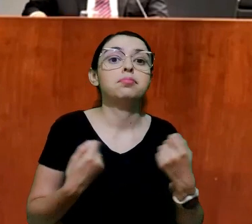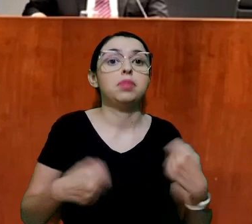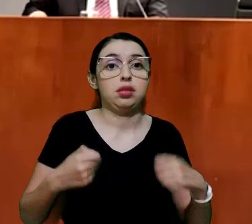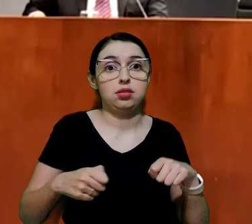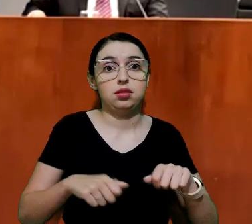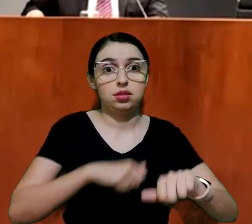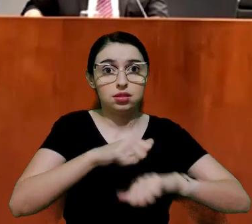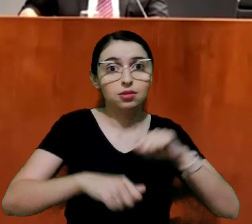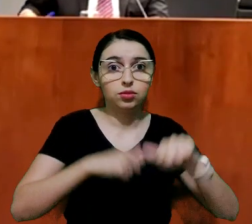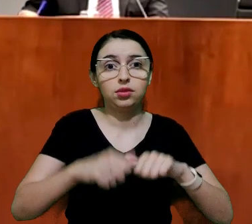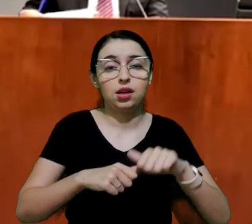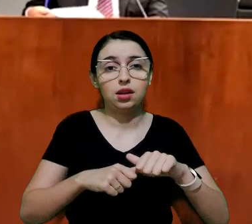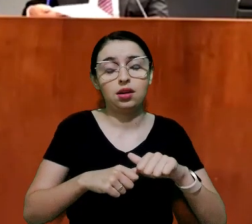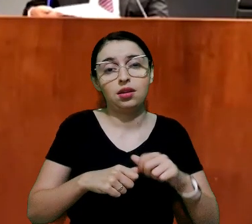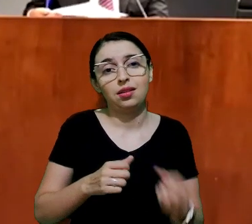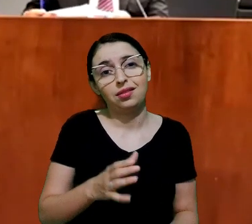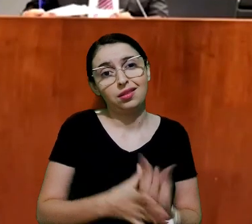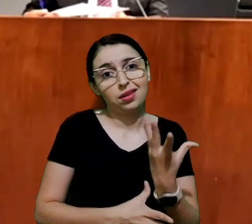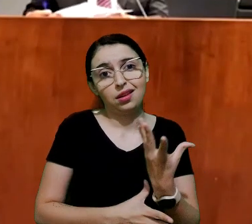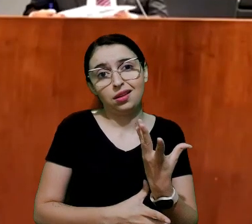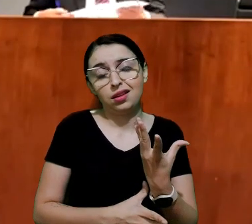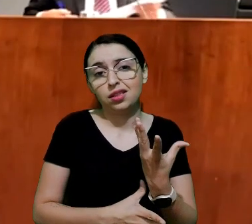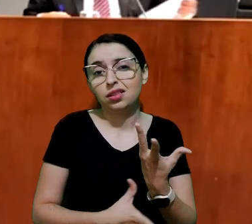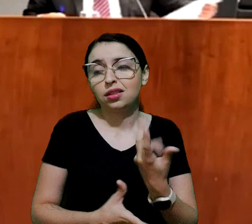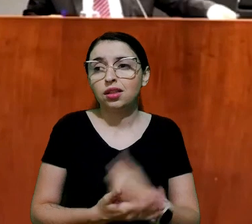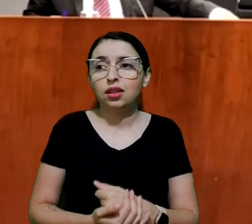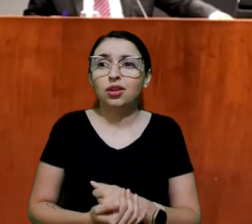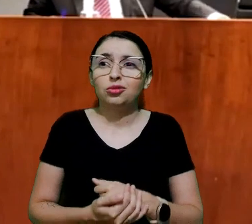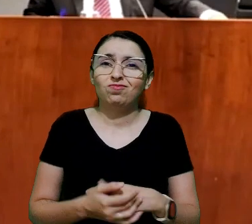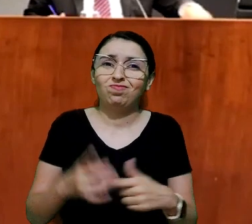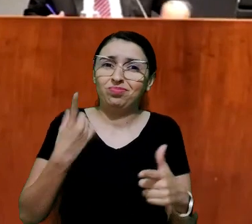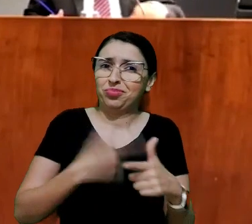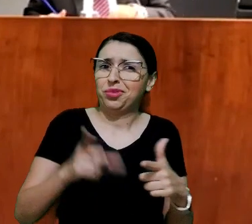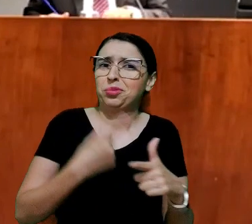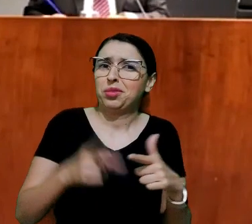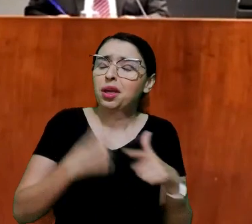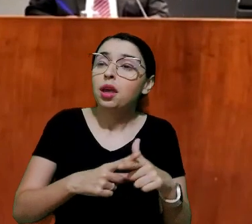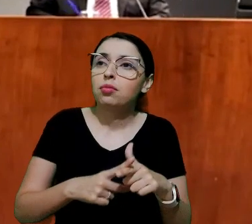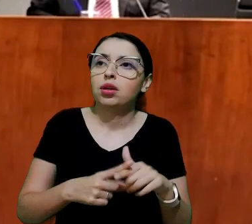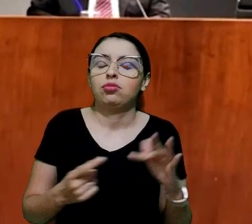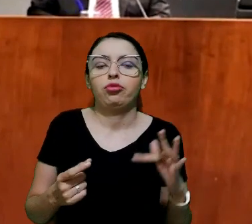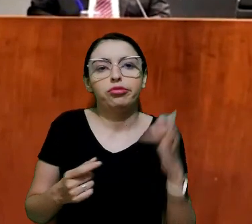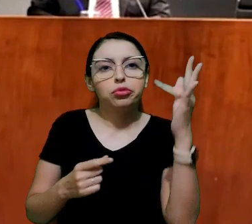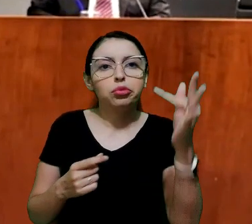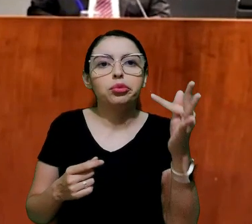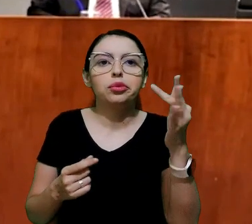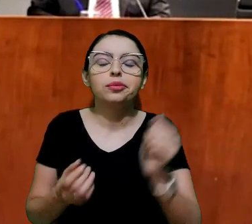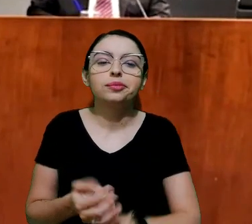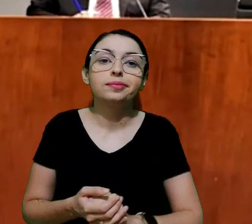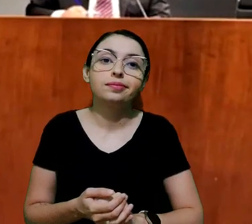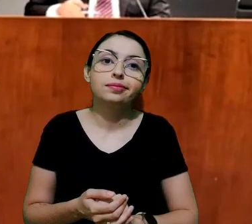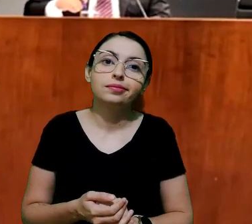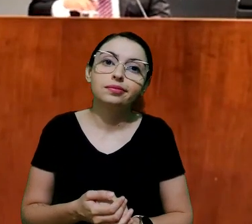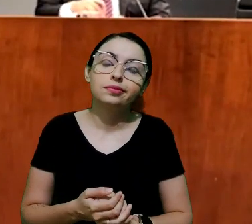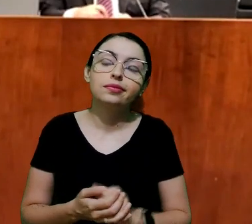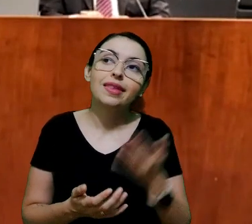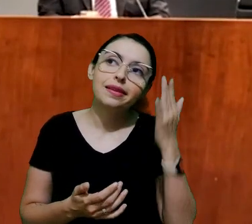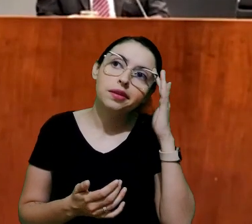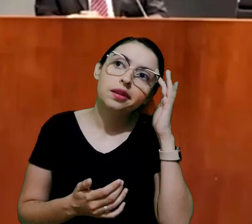criando situações que vão desaguar num problema gravíssimo futuro, se é que isso é